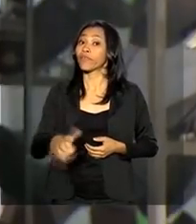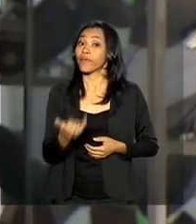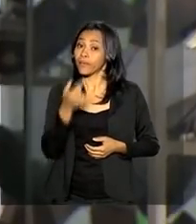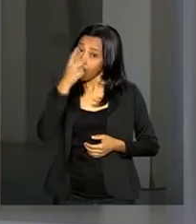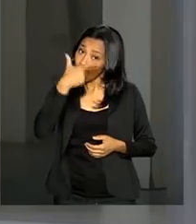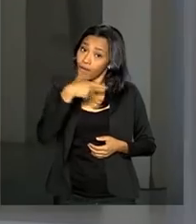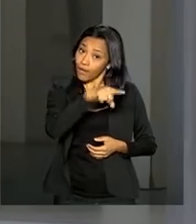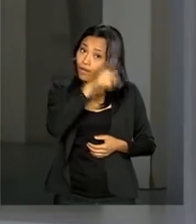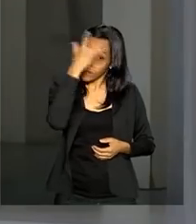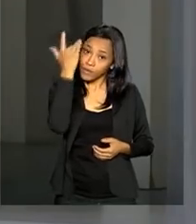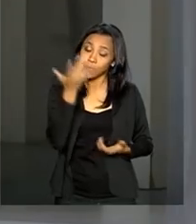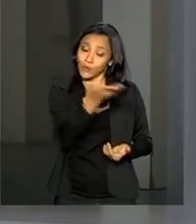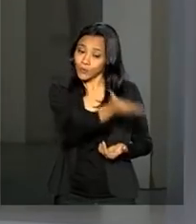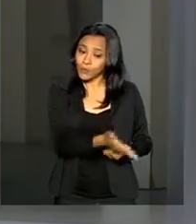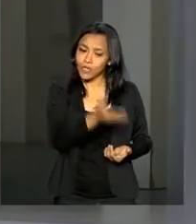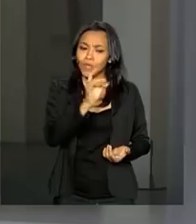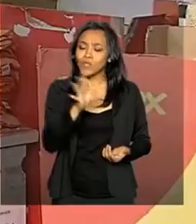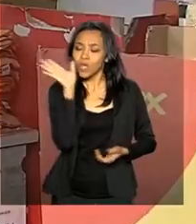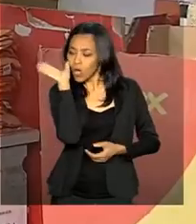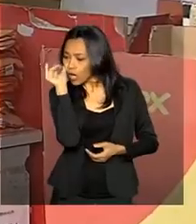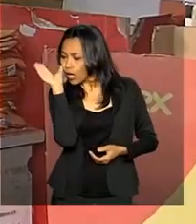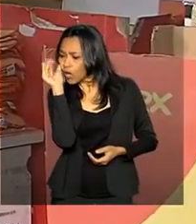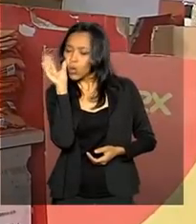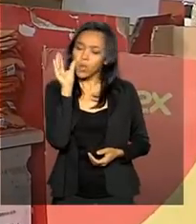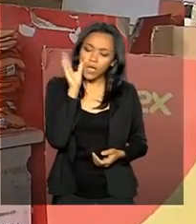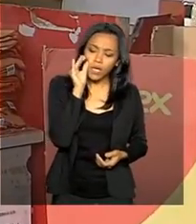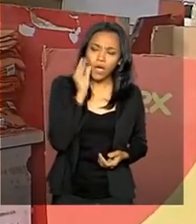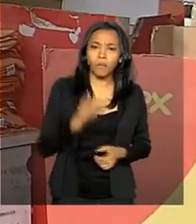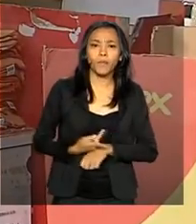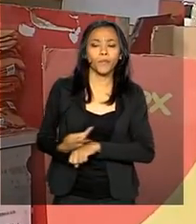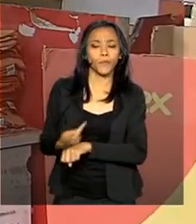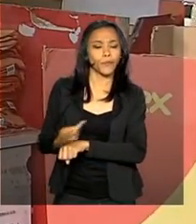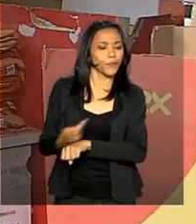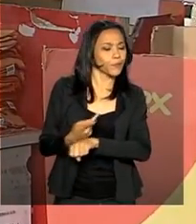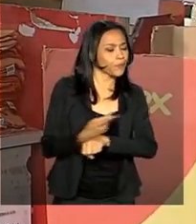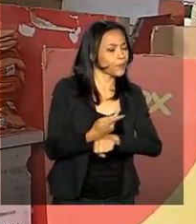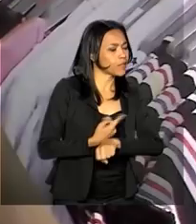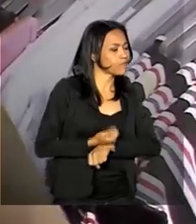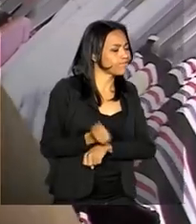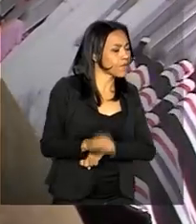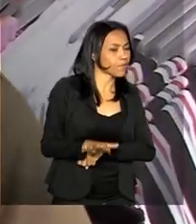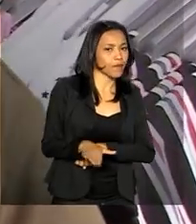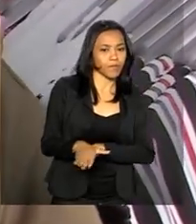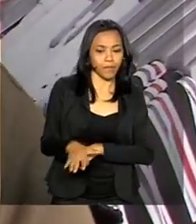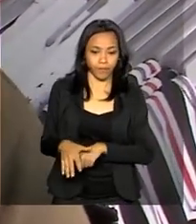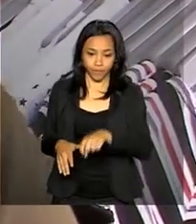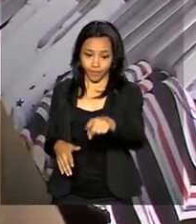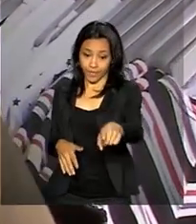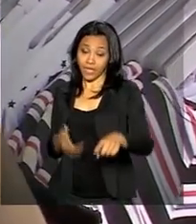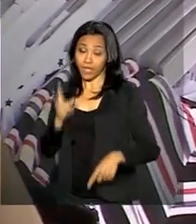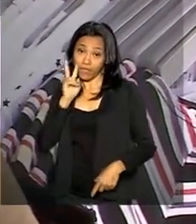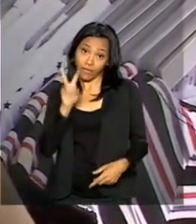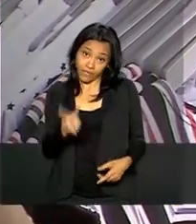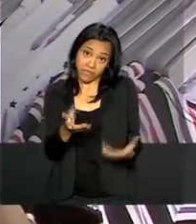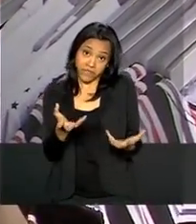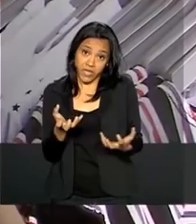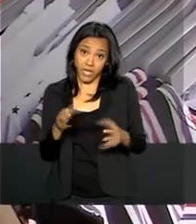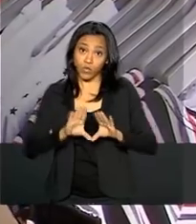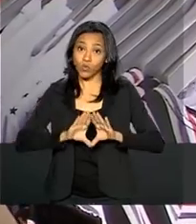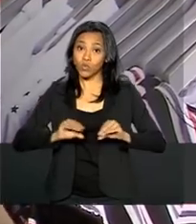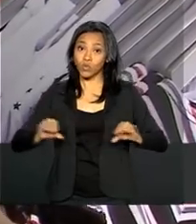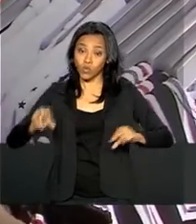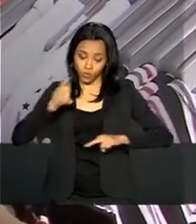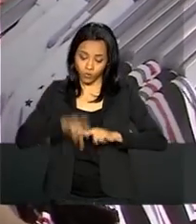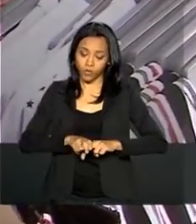consumidor nem que seja apenas para dar uma olhadinha em busca de alguma Pechincha tava querendo ver um sofá para mim né